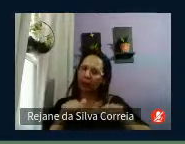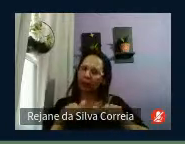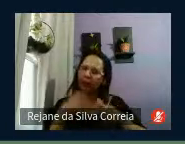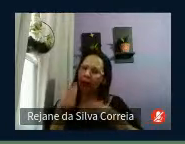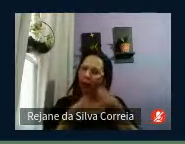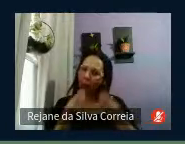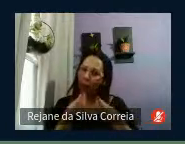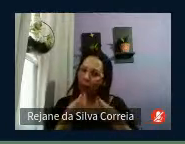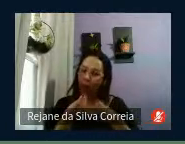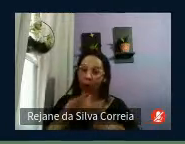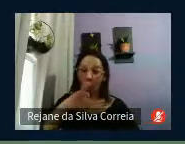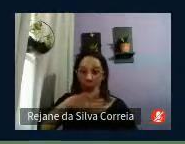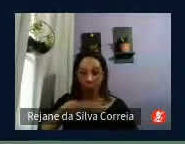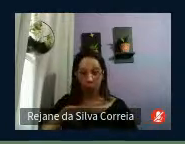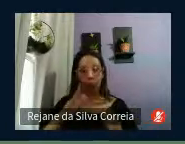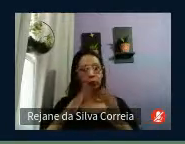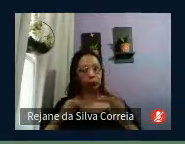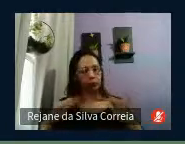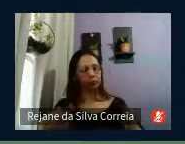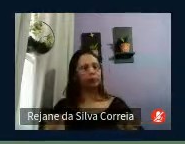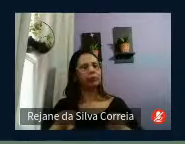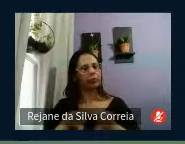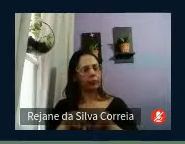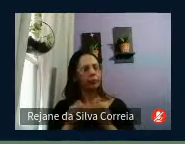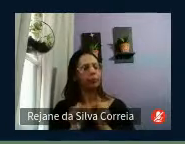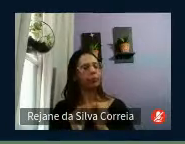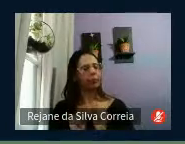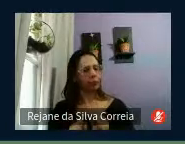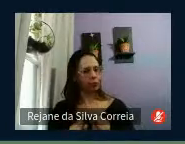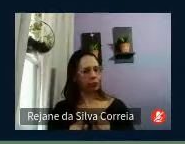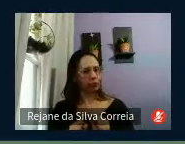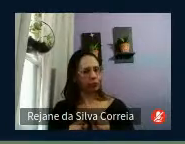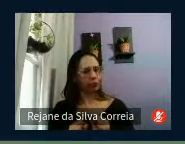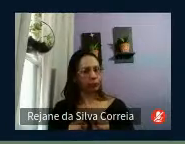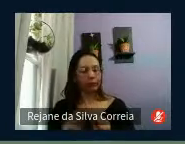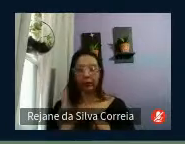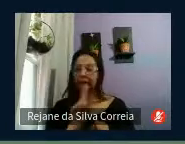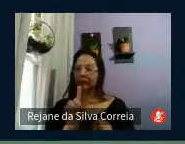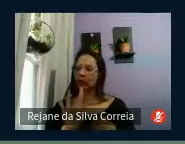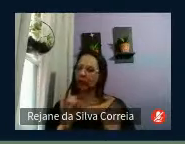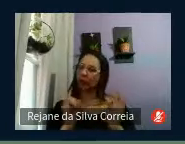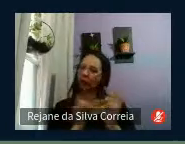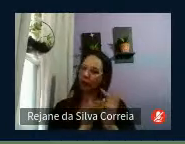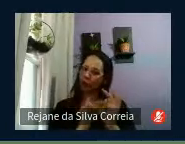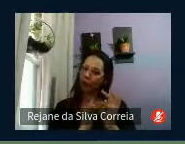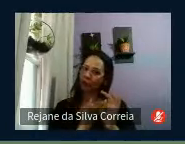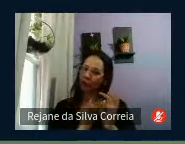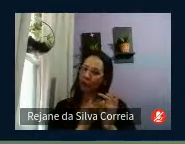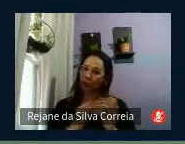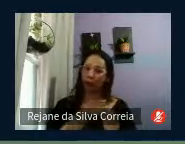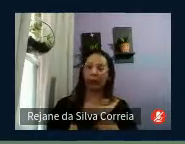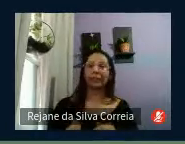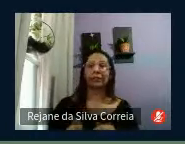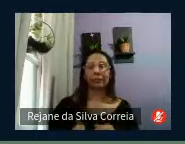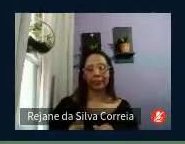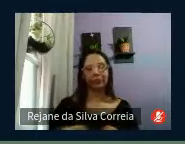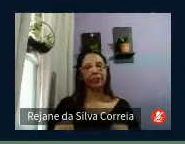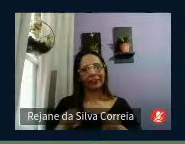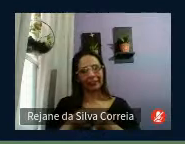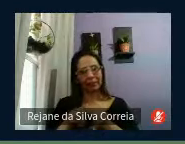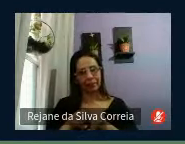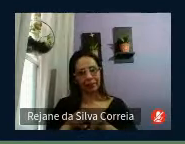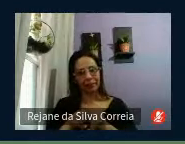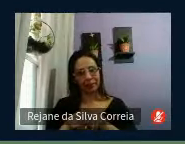sejam contemplados com essas informações e essa bagagem, não só para o Instituto, mas também como para a vida deles de um modo geral. A